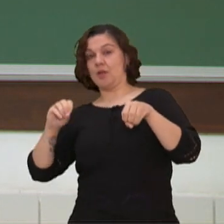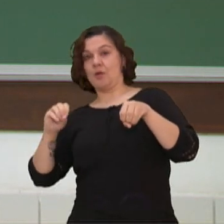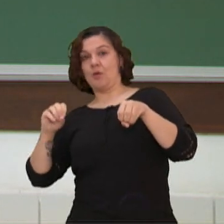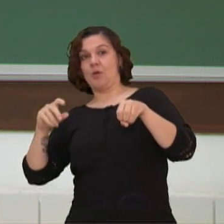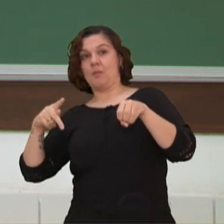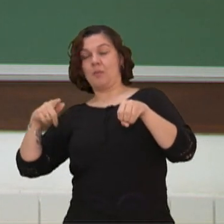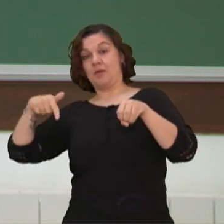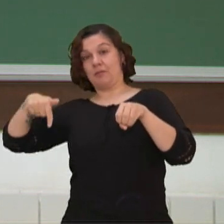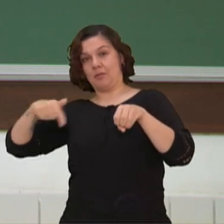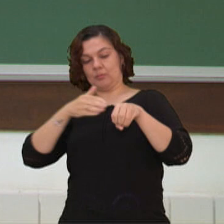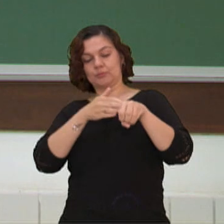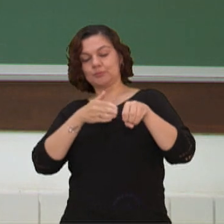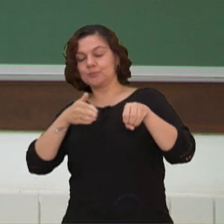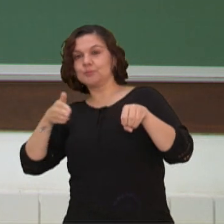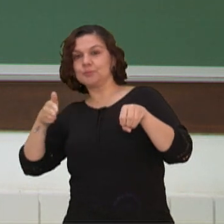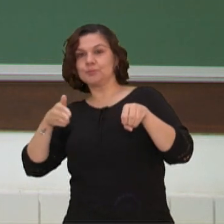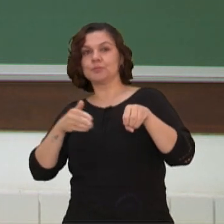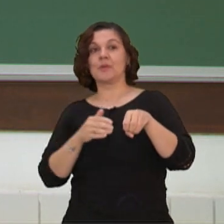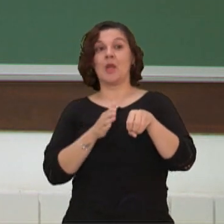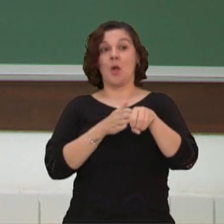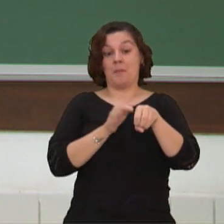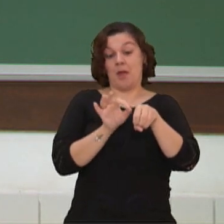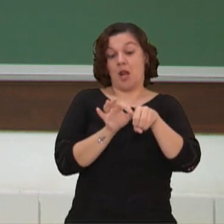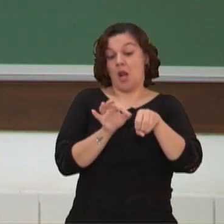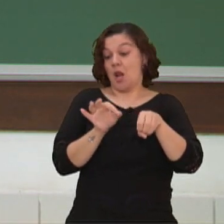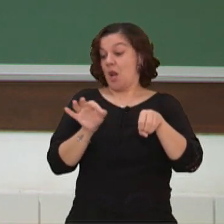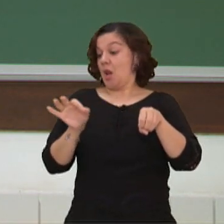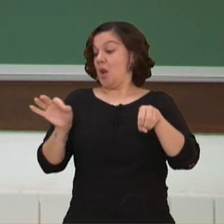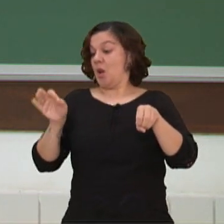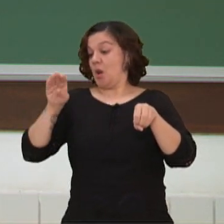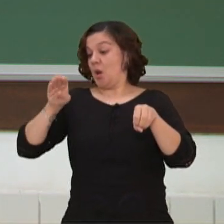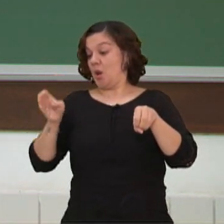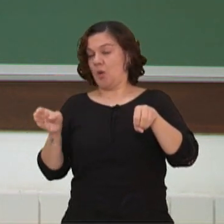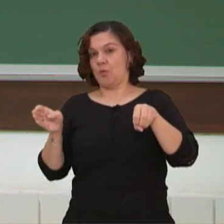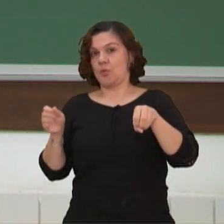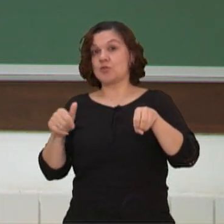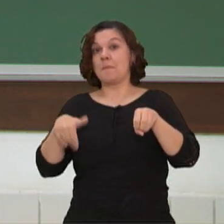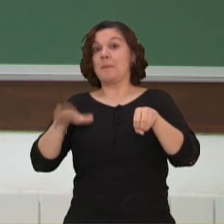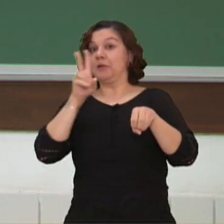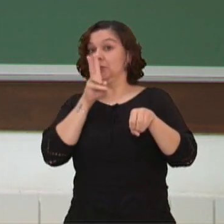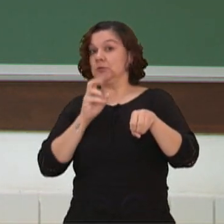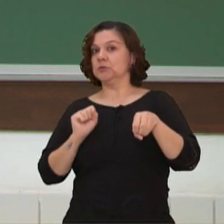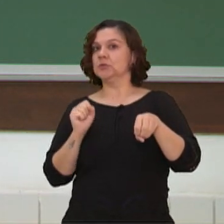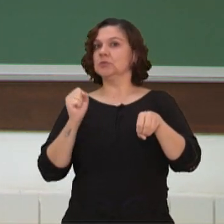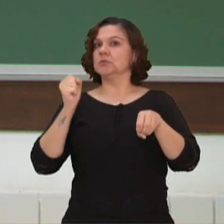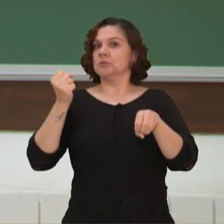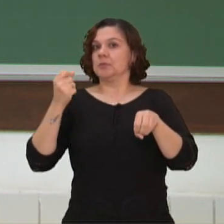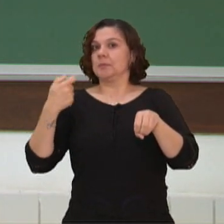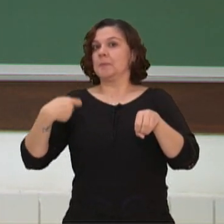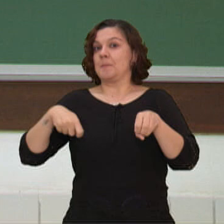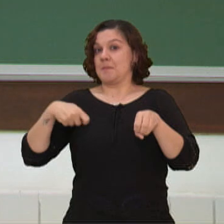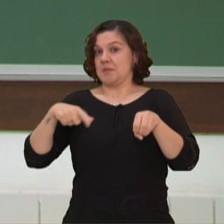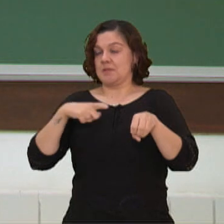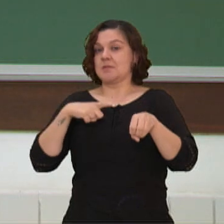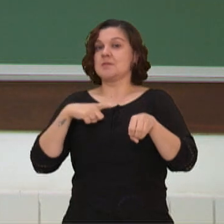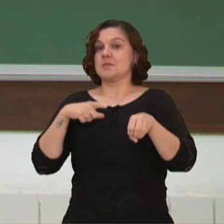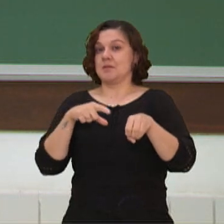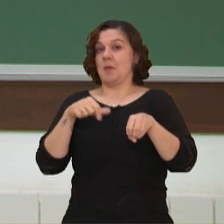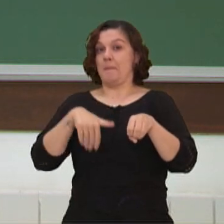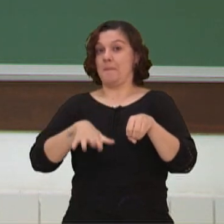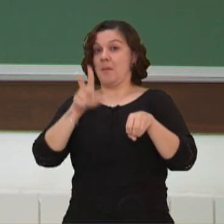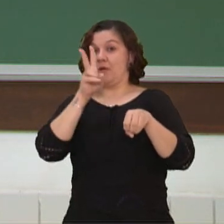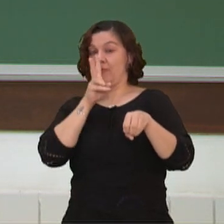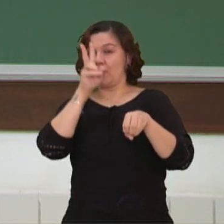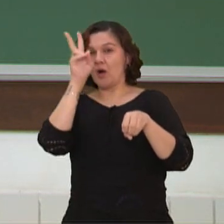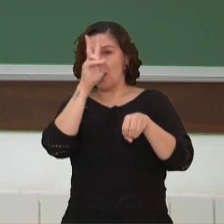chamando-se Q. Quanto mais distante do núcleo, mais energia para manter esses elétrons ali, mais força.